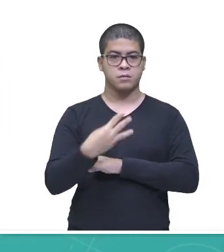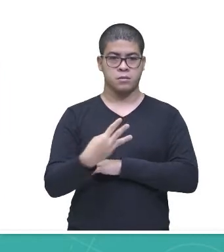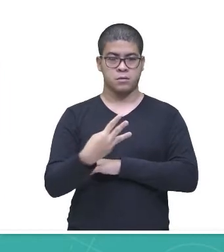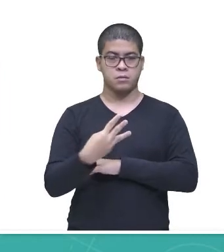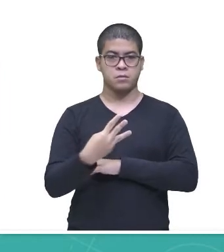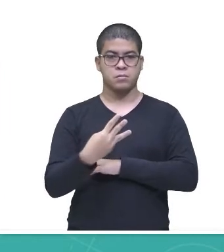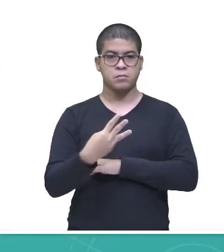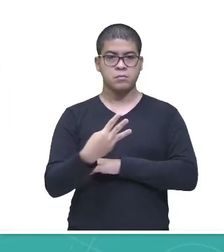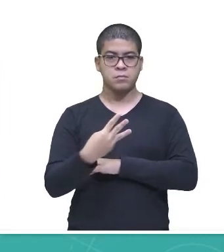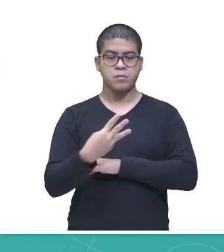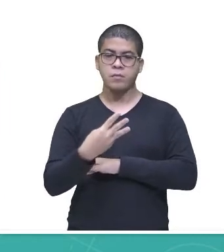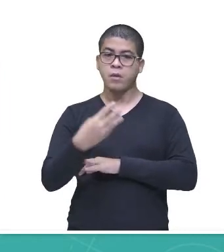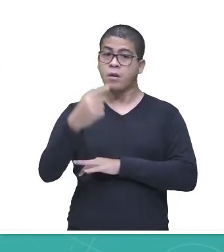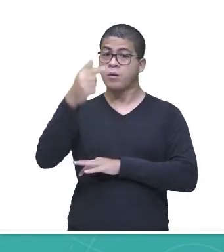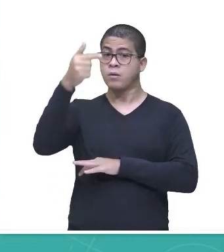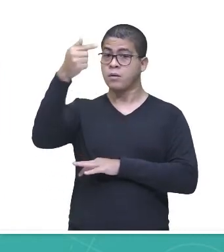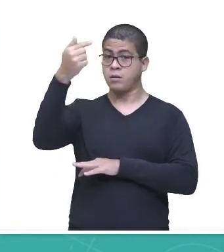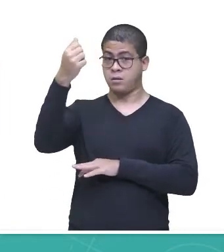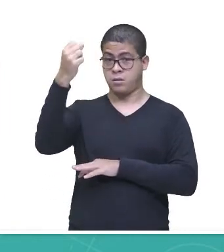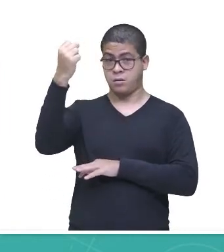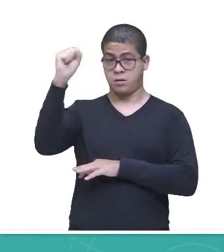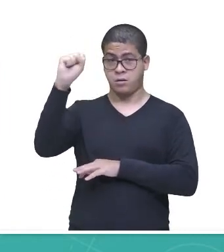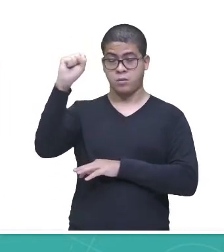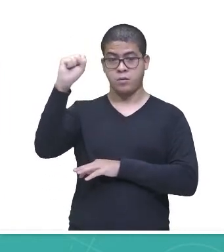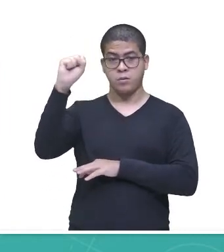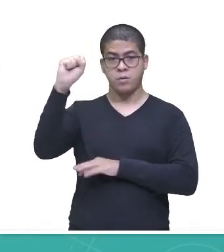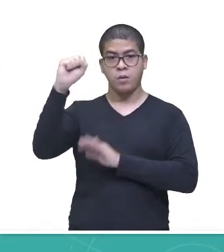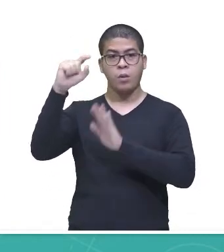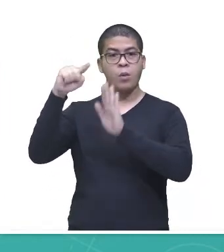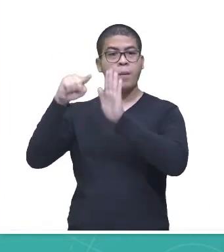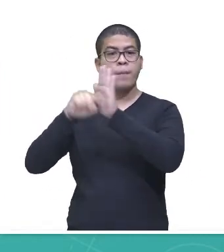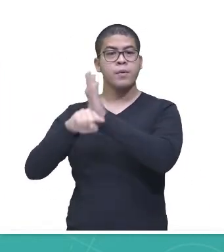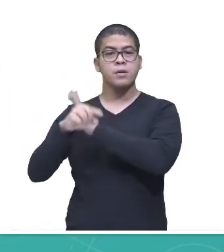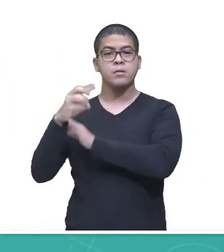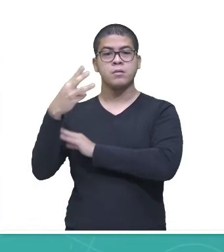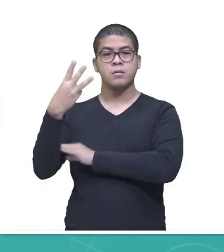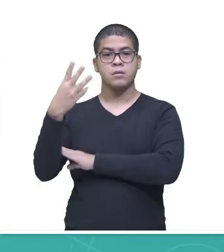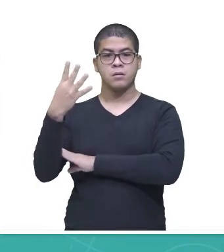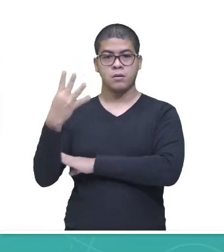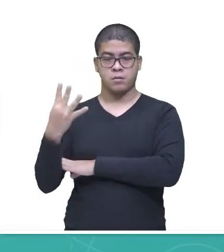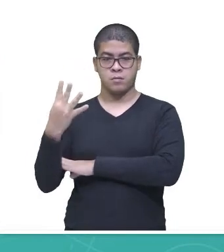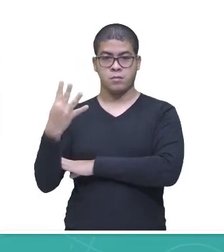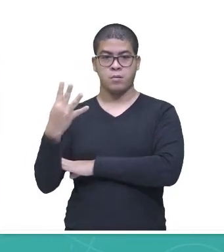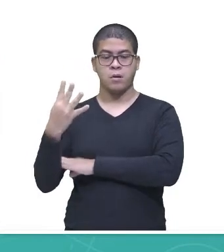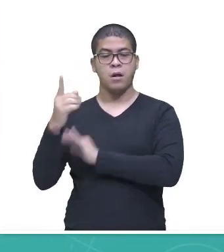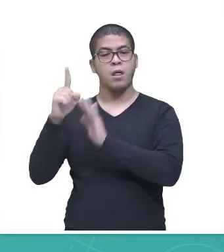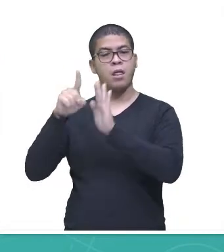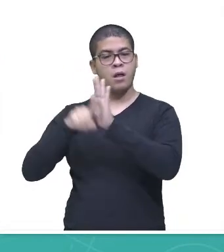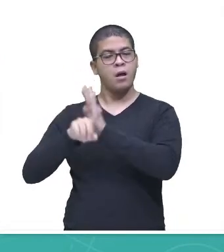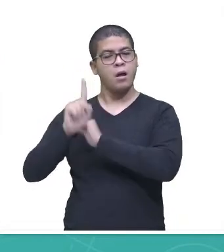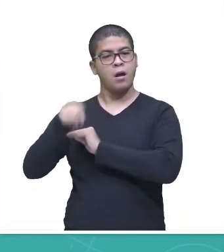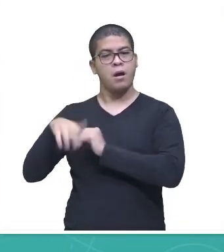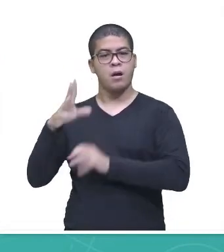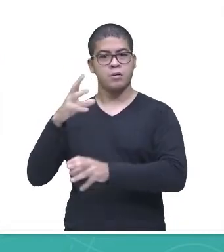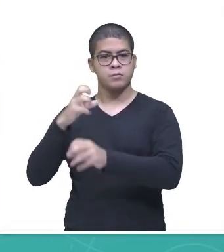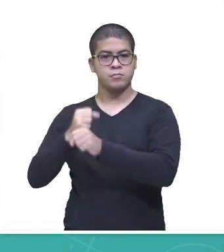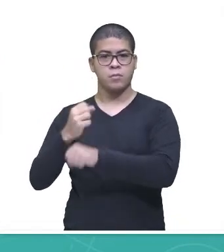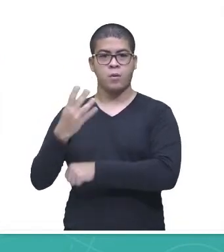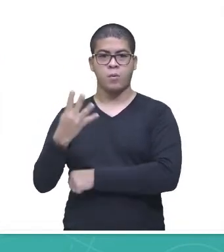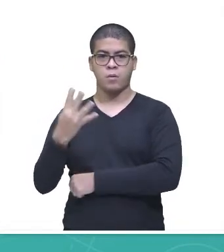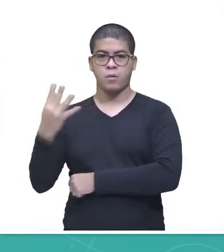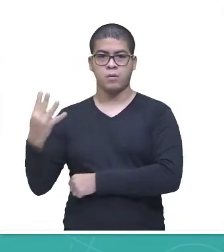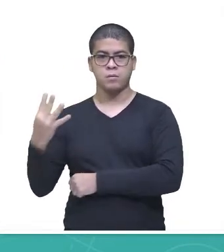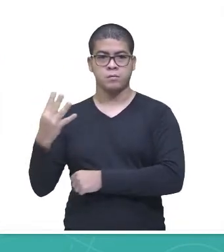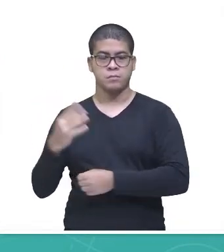segundos. Agora a gente resolve. 8 menos 5, que é 3, e 9 menos 4, que